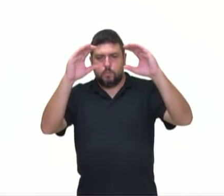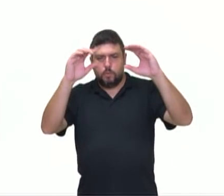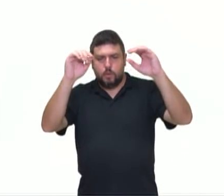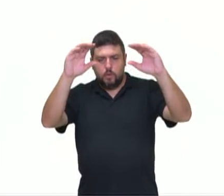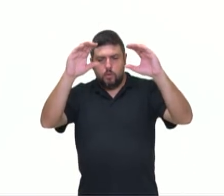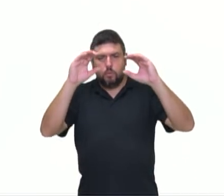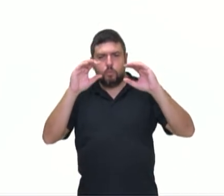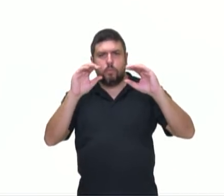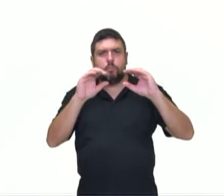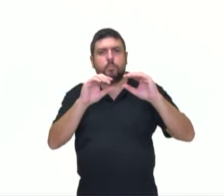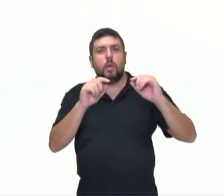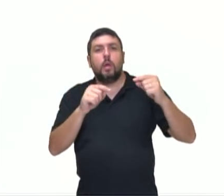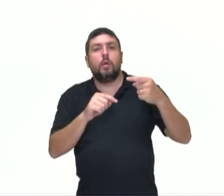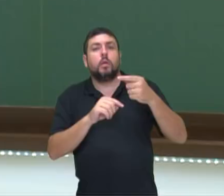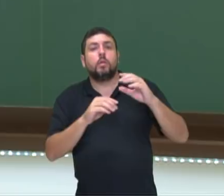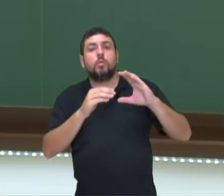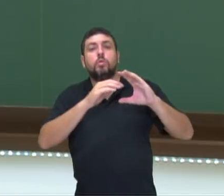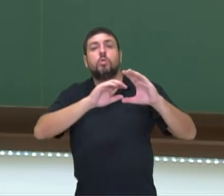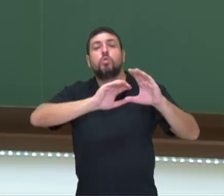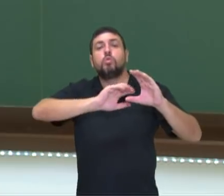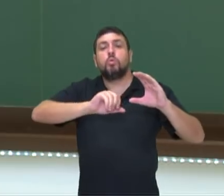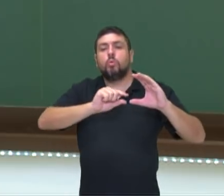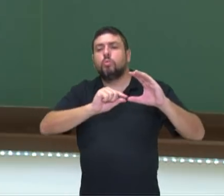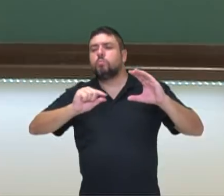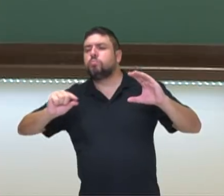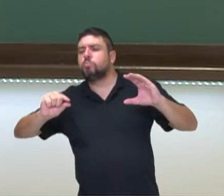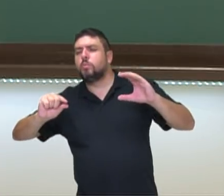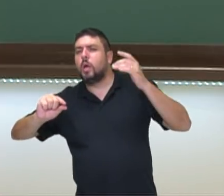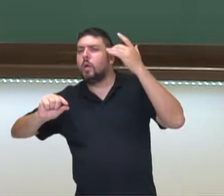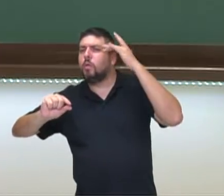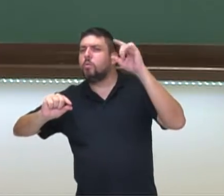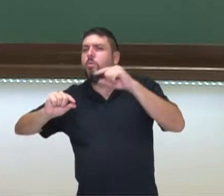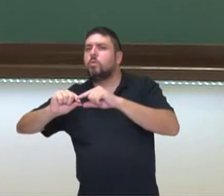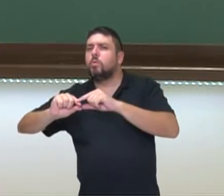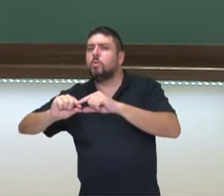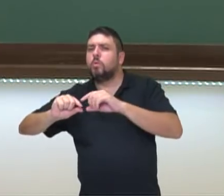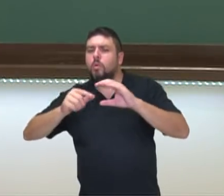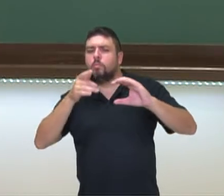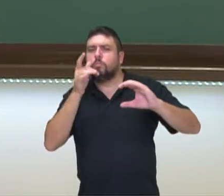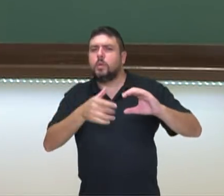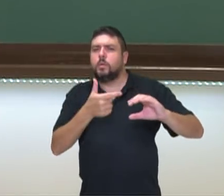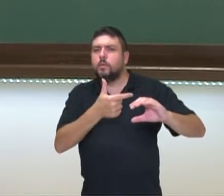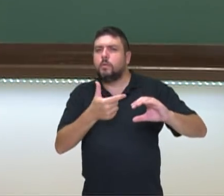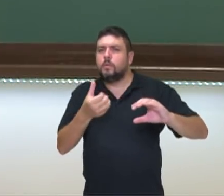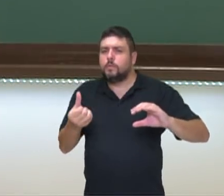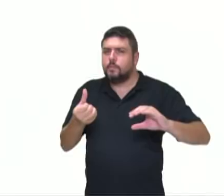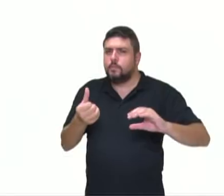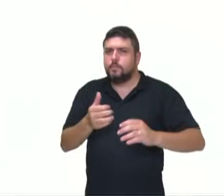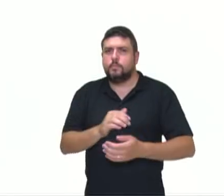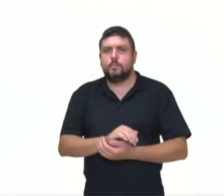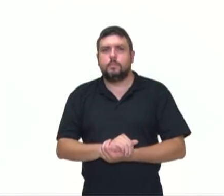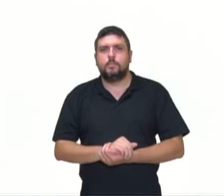10.210 menos alguém tem que dar 6.226. Tempo para vocês e a gente já volta.